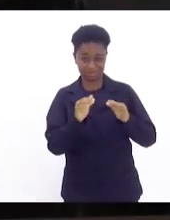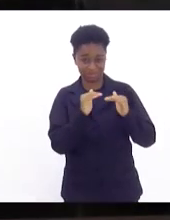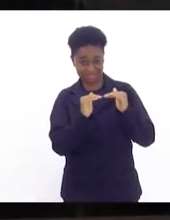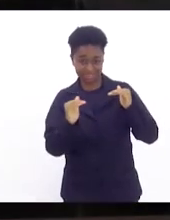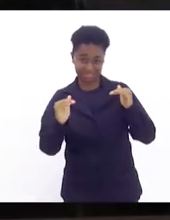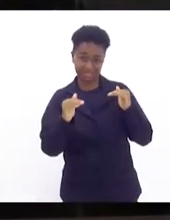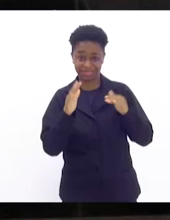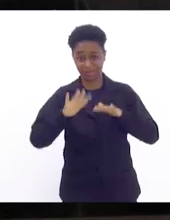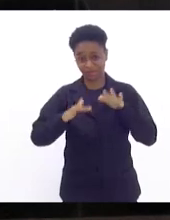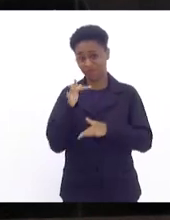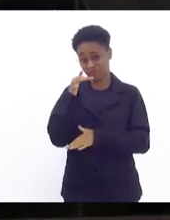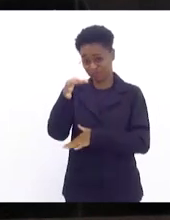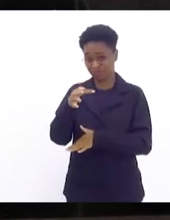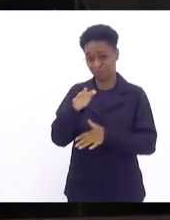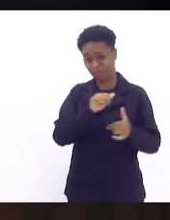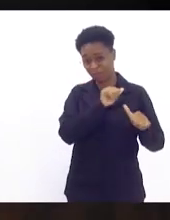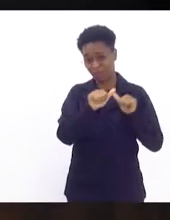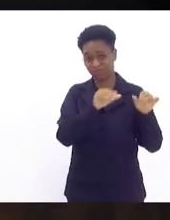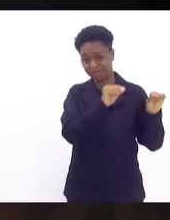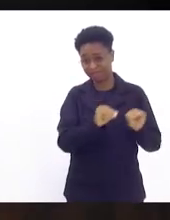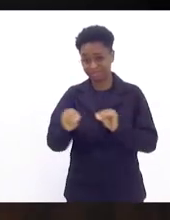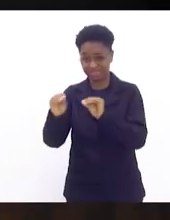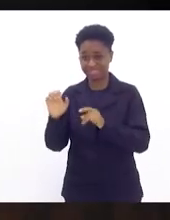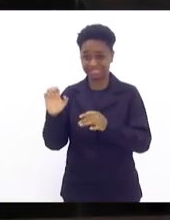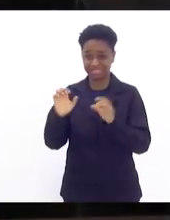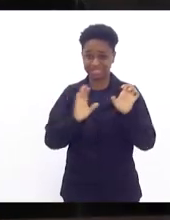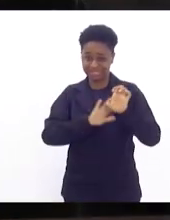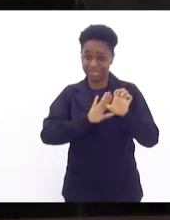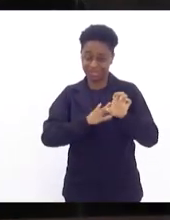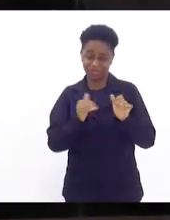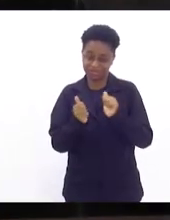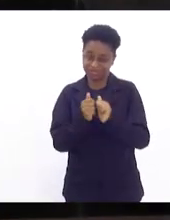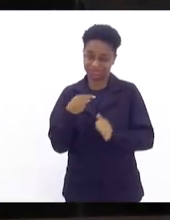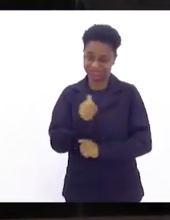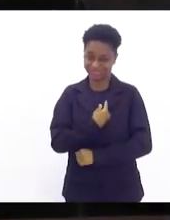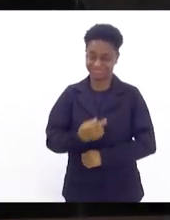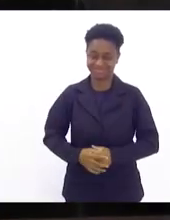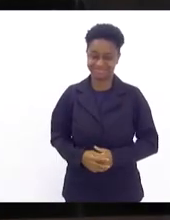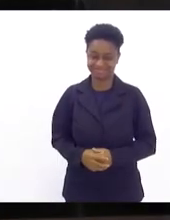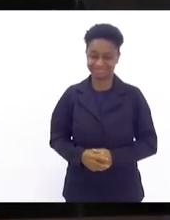Quem sabe um dia você vem para a esquerda com a gente. Tá certo?